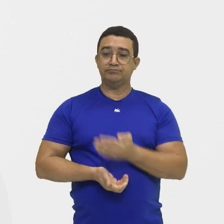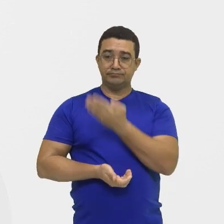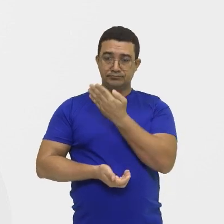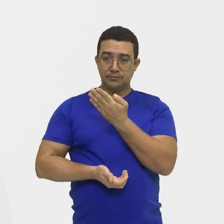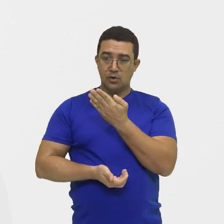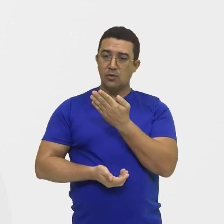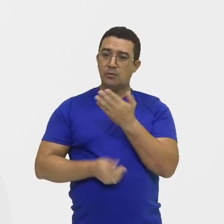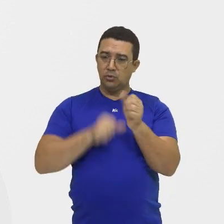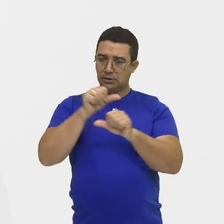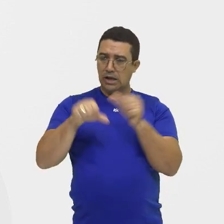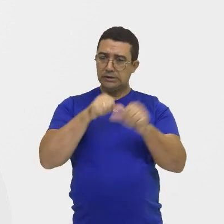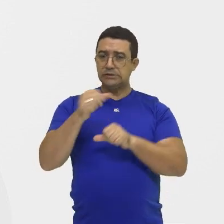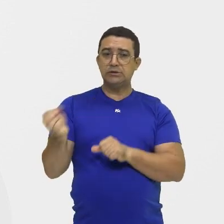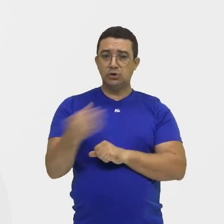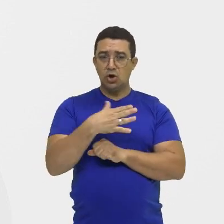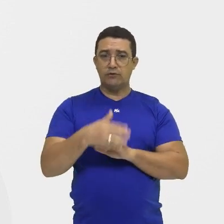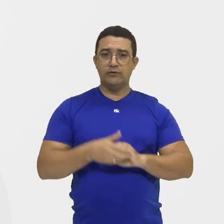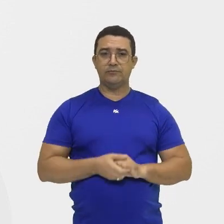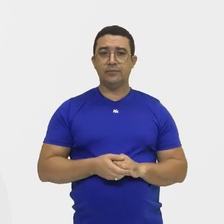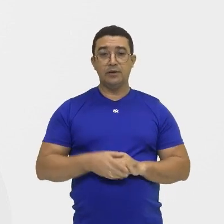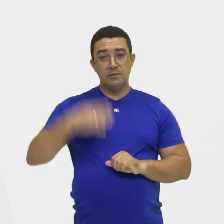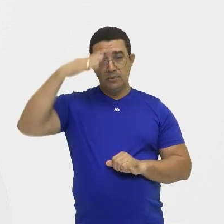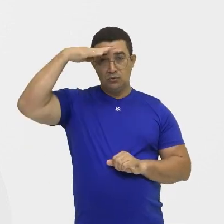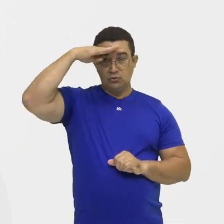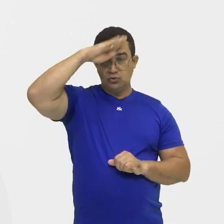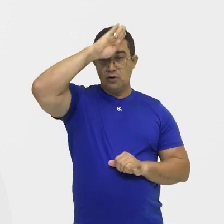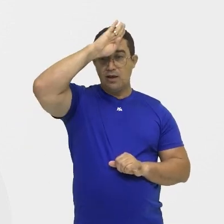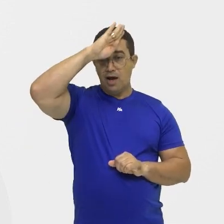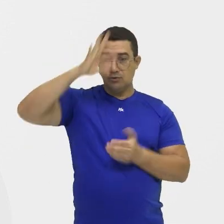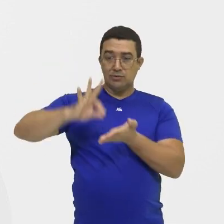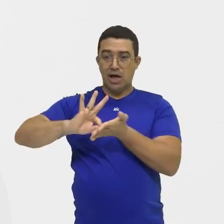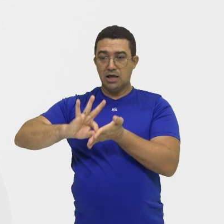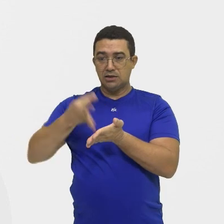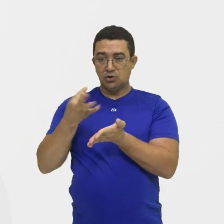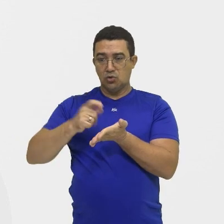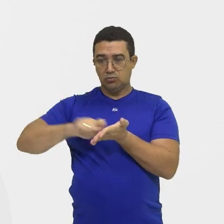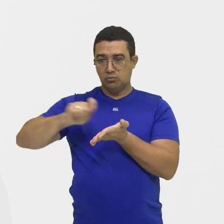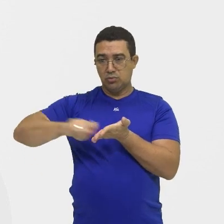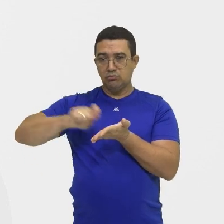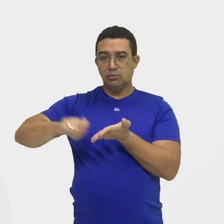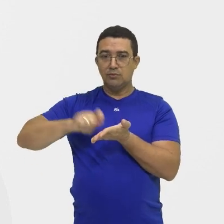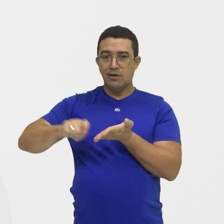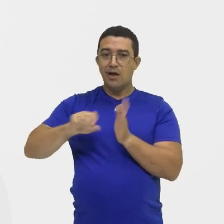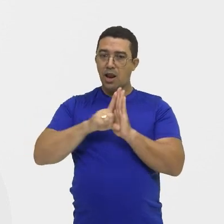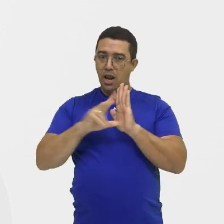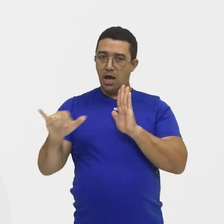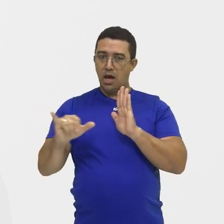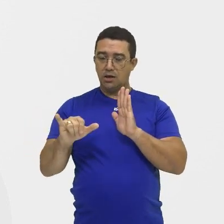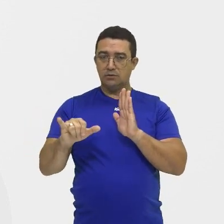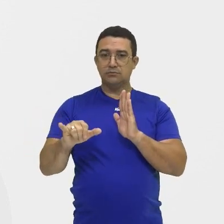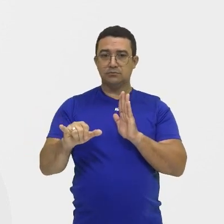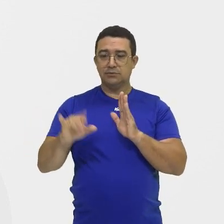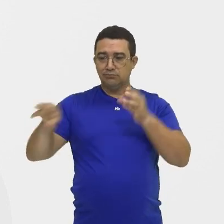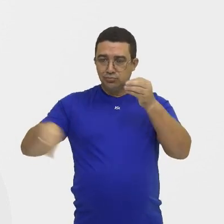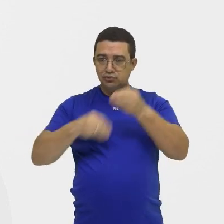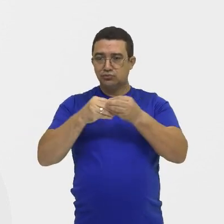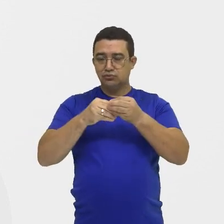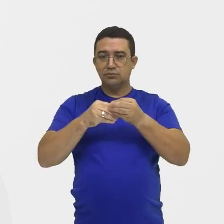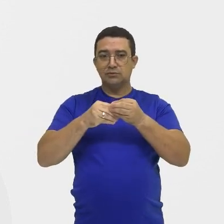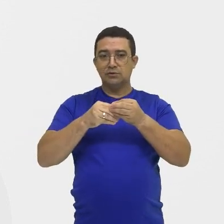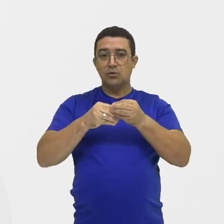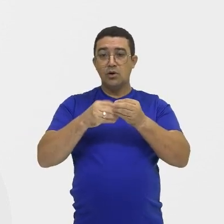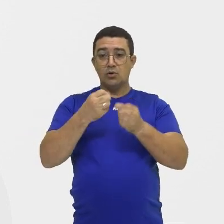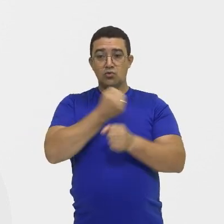O presidente Jair Bolsonaro sancionou a lei, aqui já é uma outra lei, olha aí, mas que vem agregar a Lei Maria da Penha. Qual é a